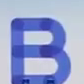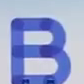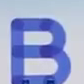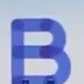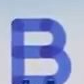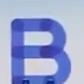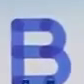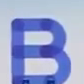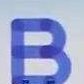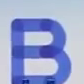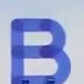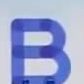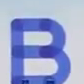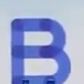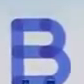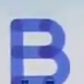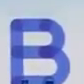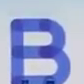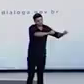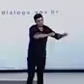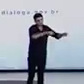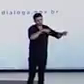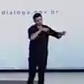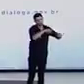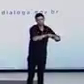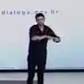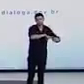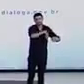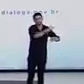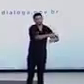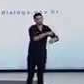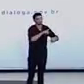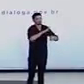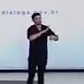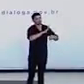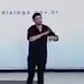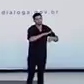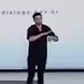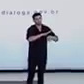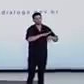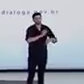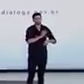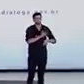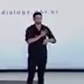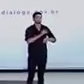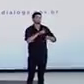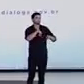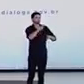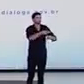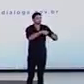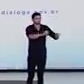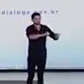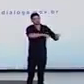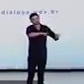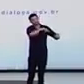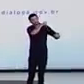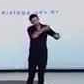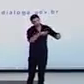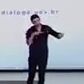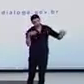acidente de moto. Acidente de moto. Aí tem um infartado. Acidente de moto. Acidente de moto. Aí tem um acidente de